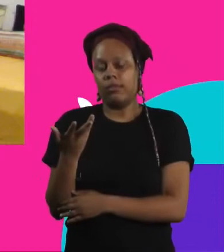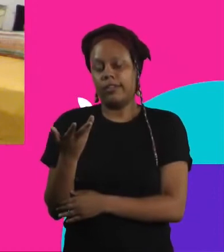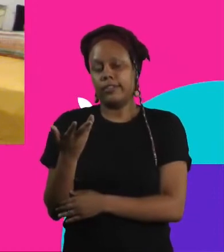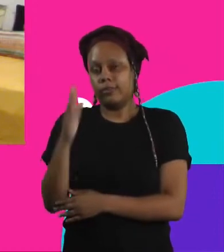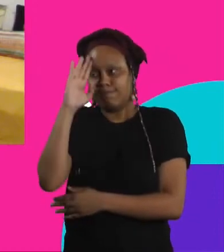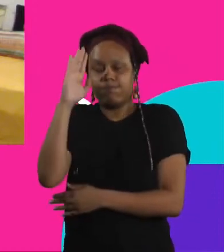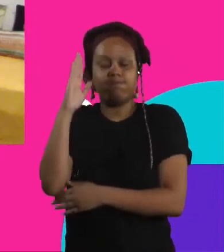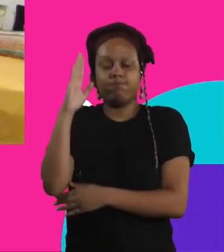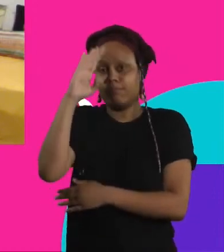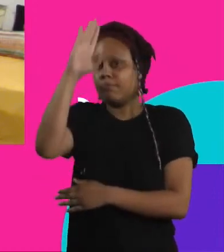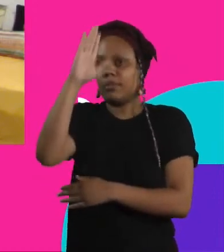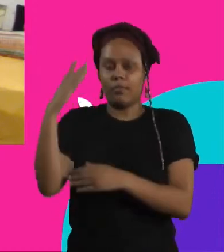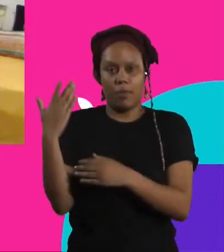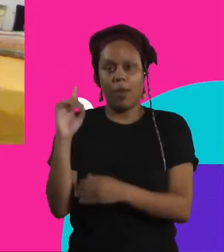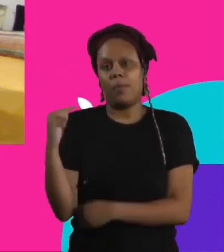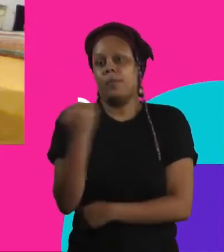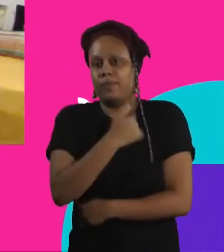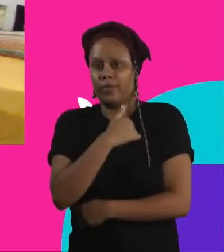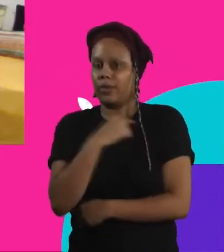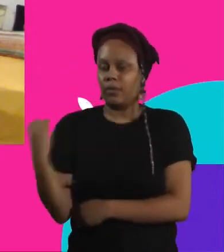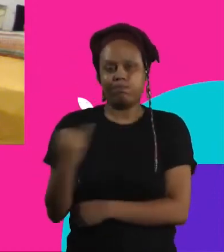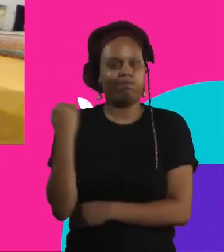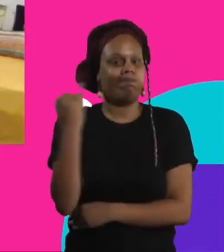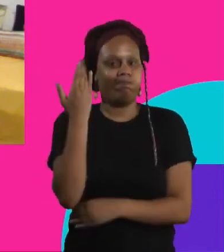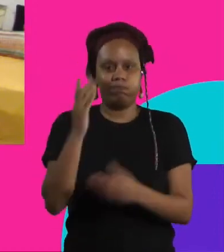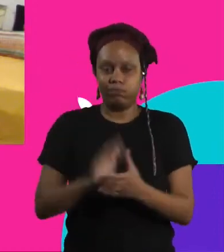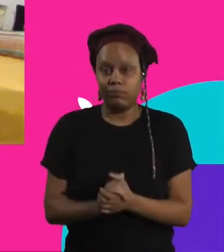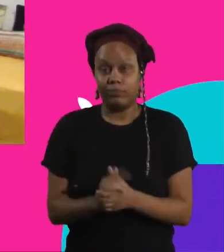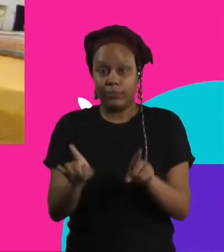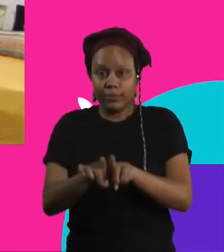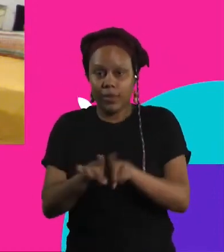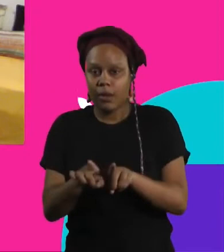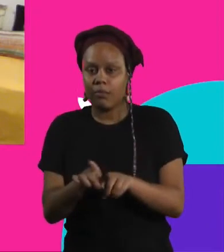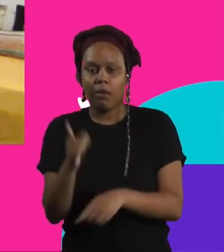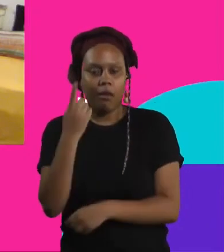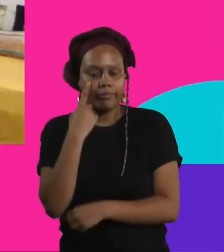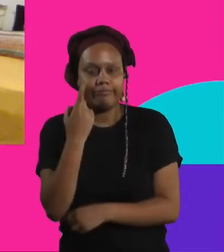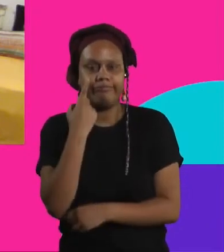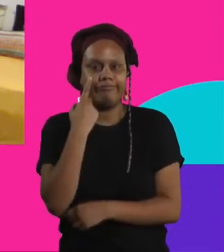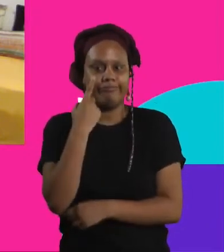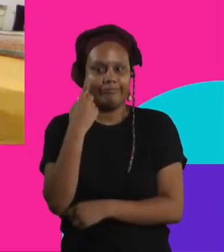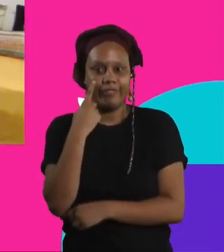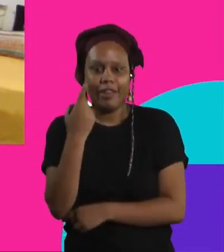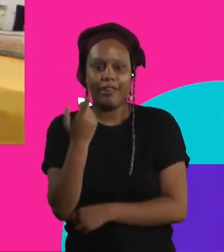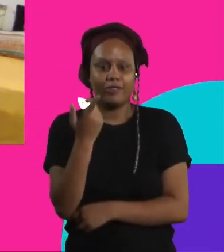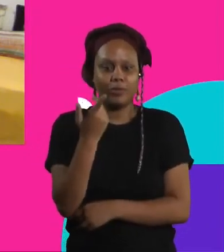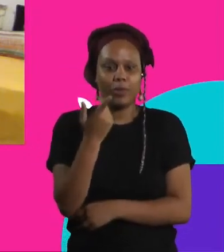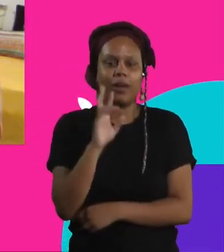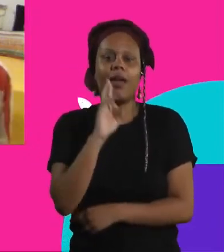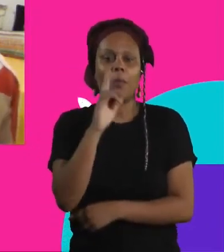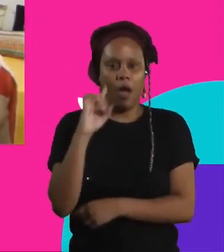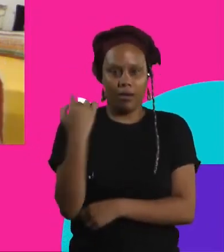isso desde o início. Muito importante, primeiro, ouvir os nossos usuários, os 50 mais que estão na nossa base. A gente tem